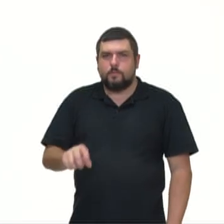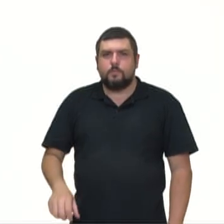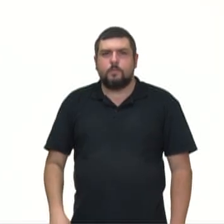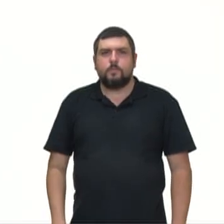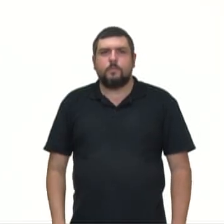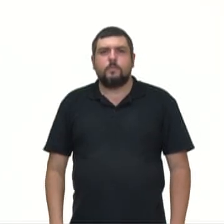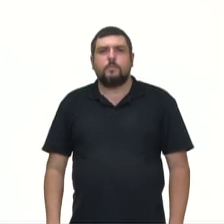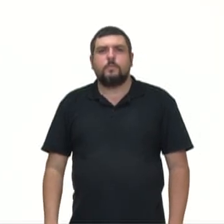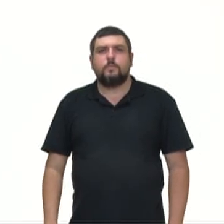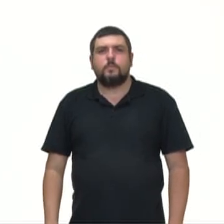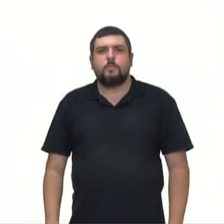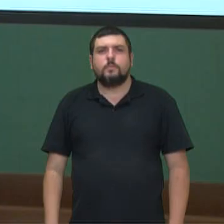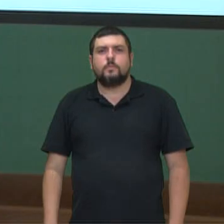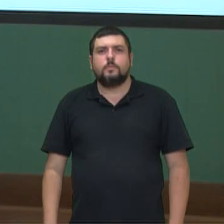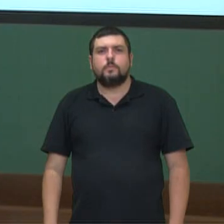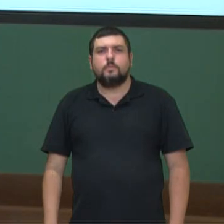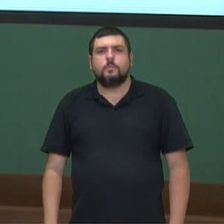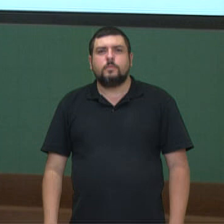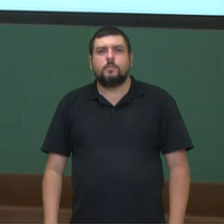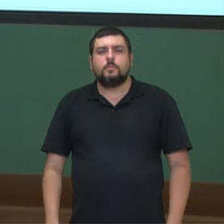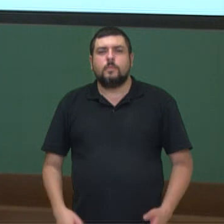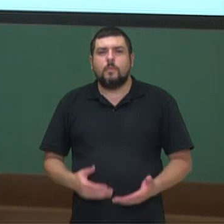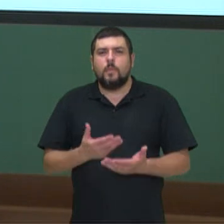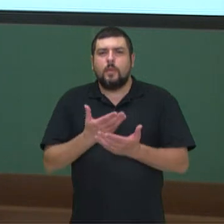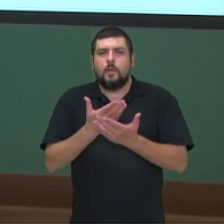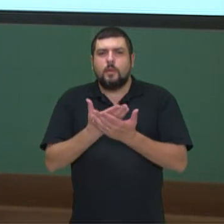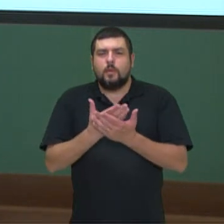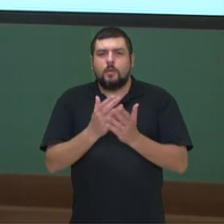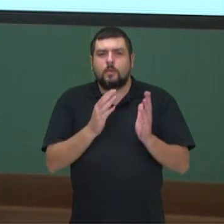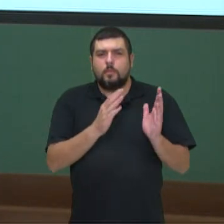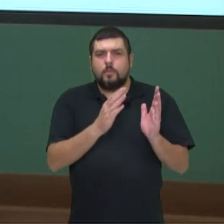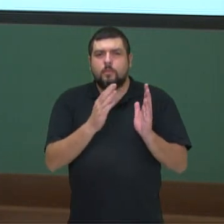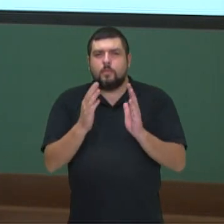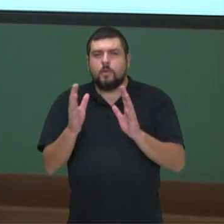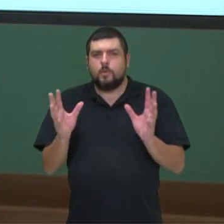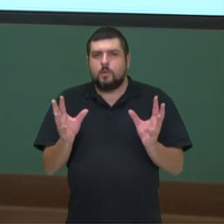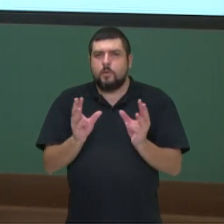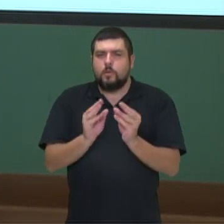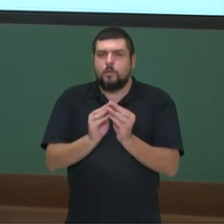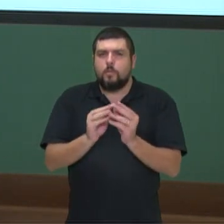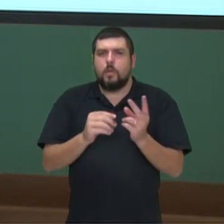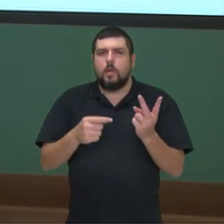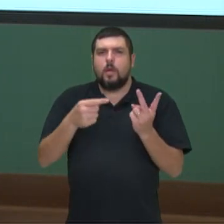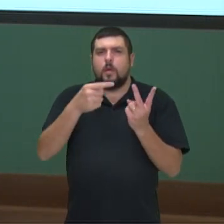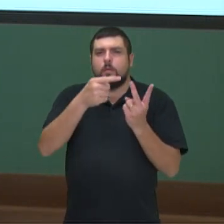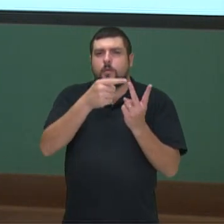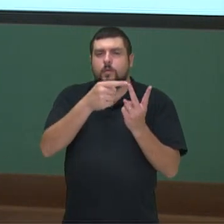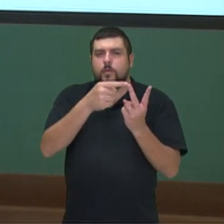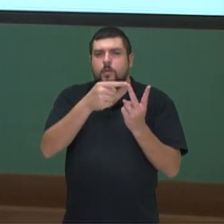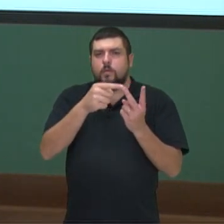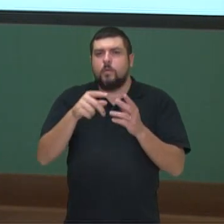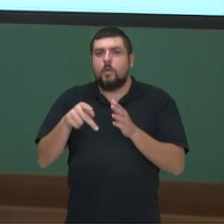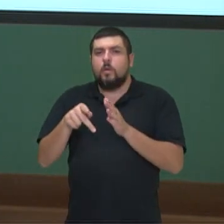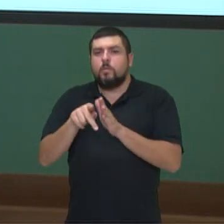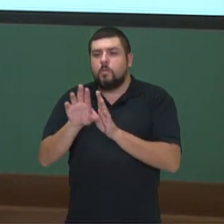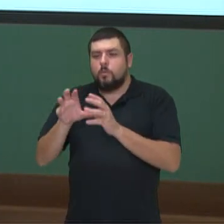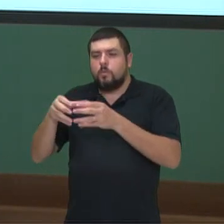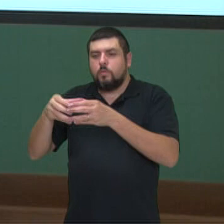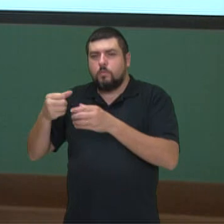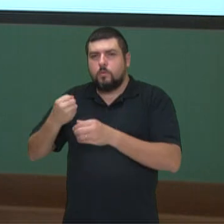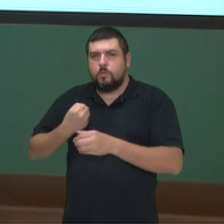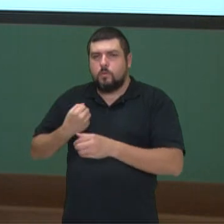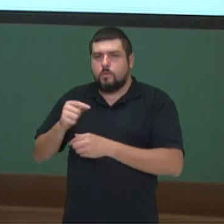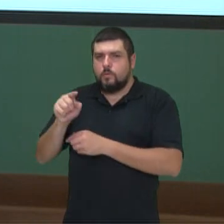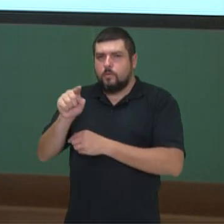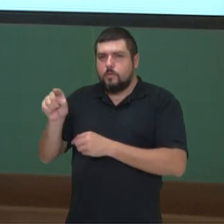ok? Bom, nesta aula, nós falamos sobre a raiz quadrada dos números inteiros. Eu